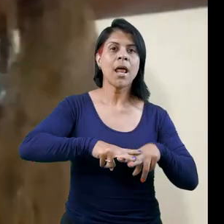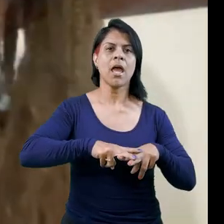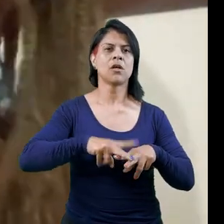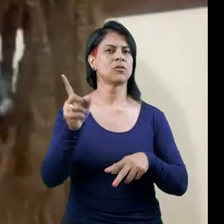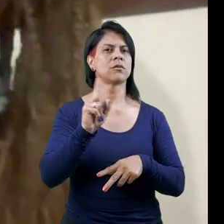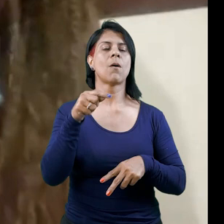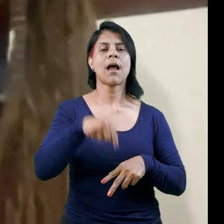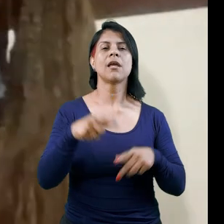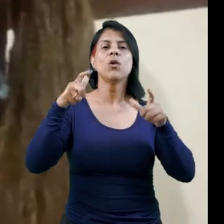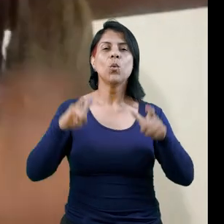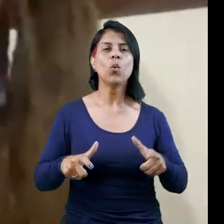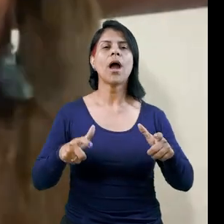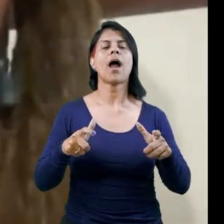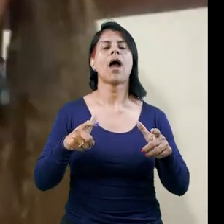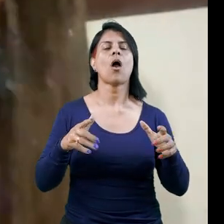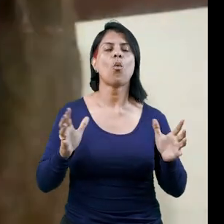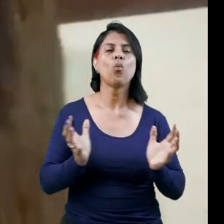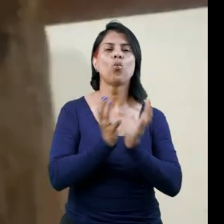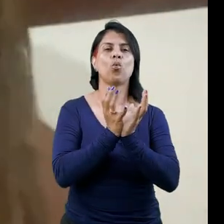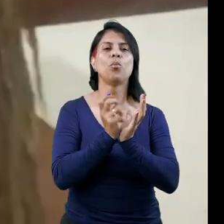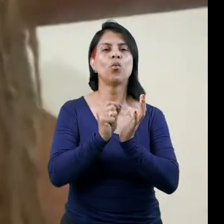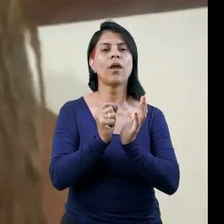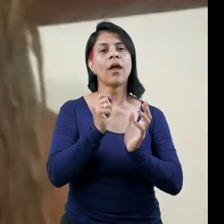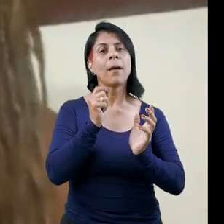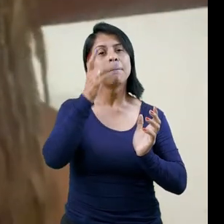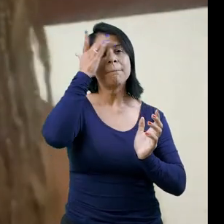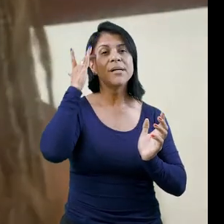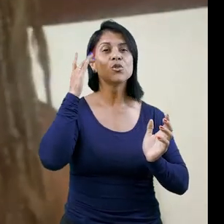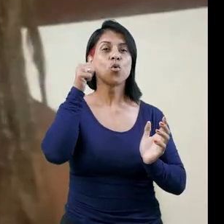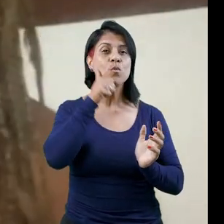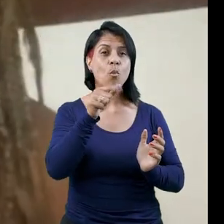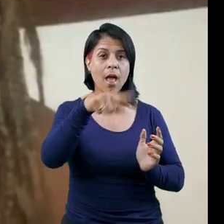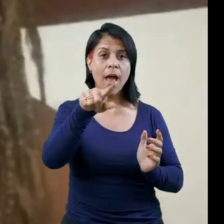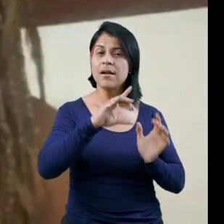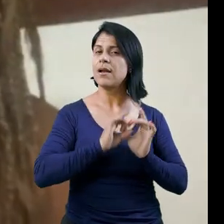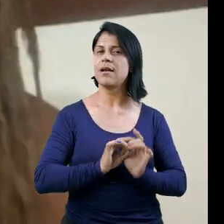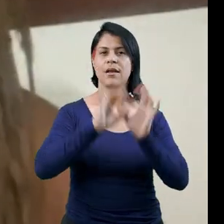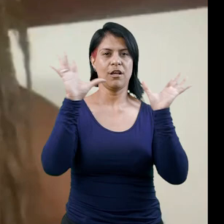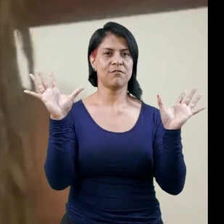é um lugar, uma reunião de pessoas livres, de mulheres livres,